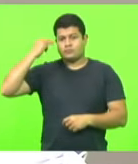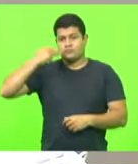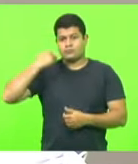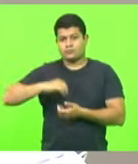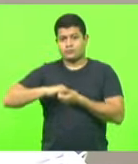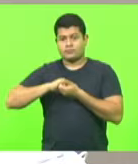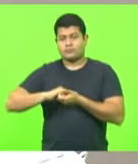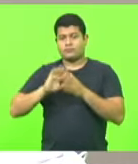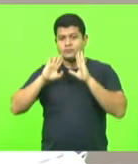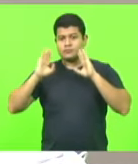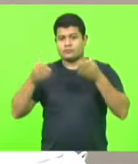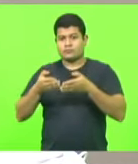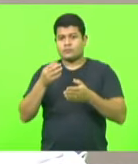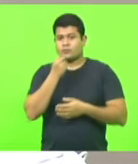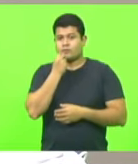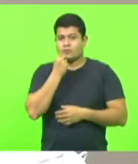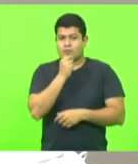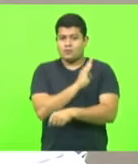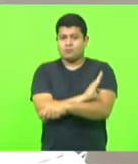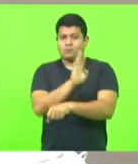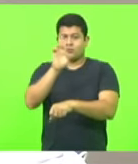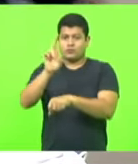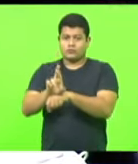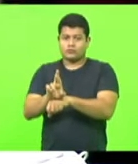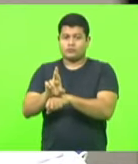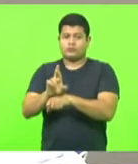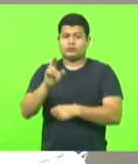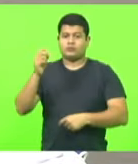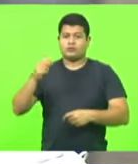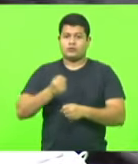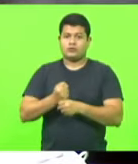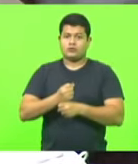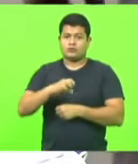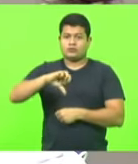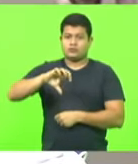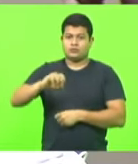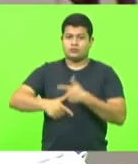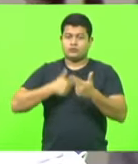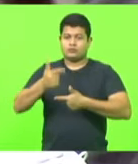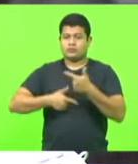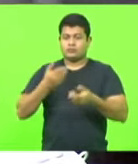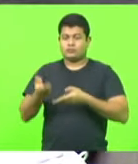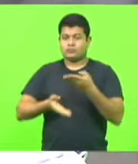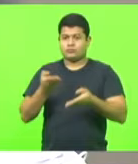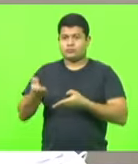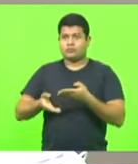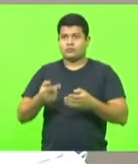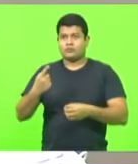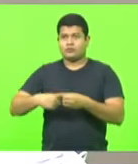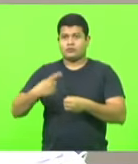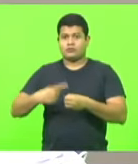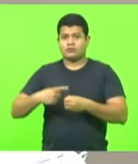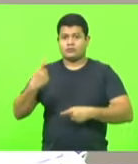o Fórum de Bom Retiro pelos 90 anos de trabalho prestado ao município, em discussão.